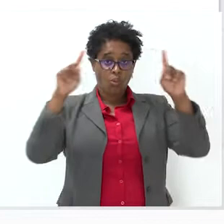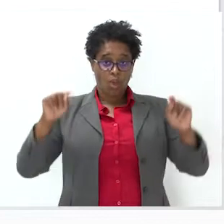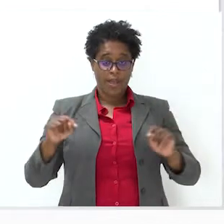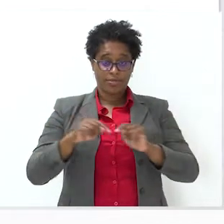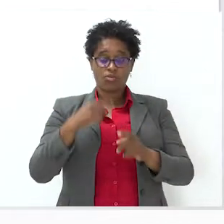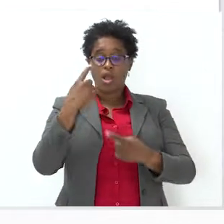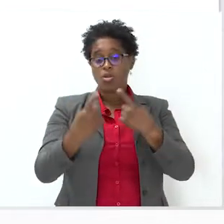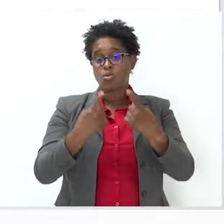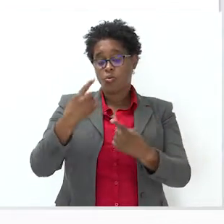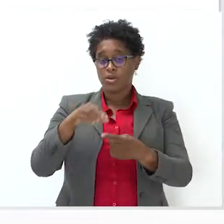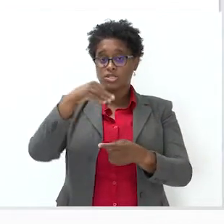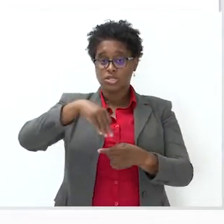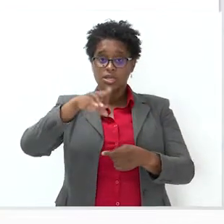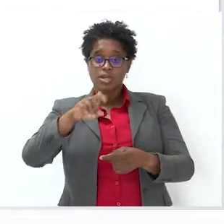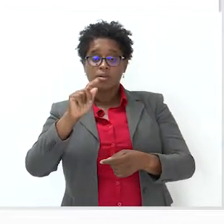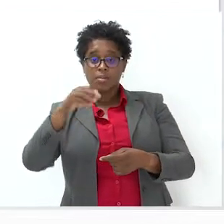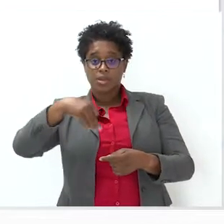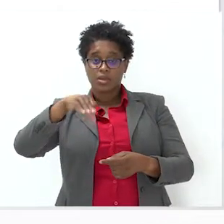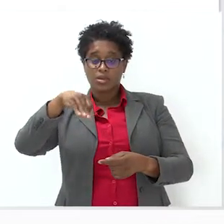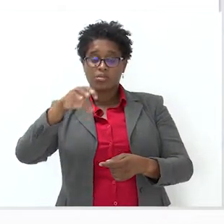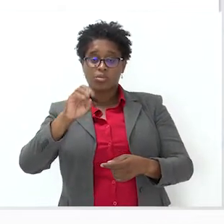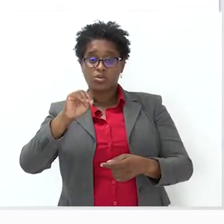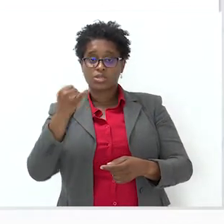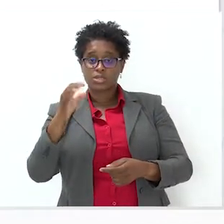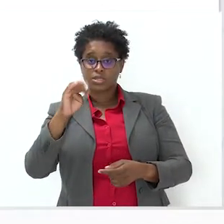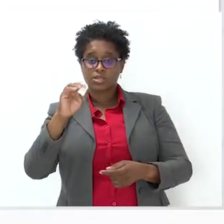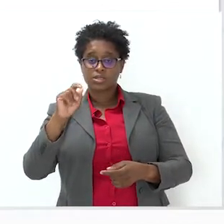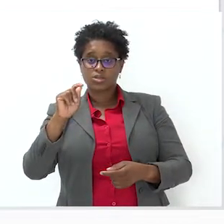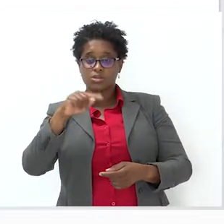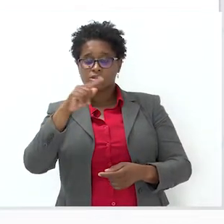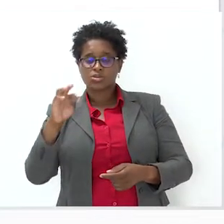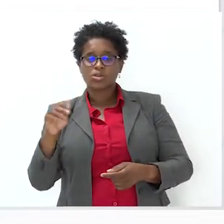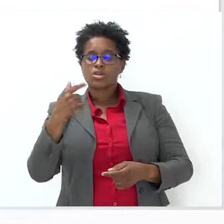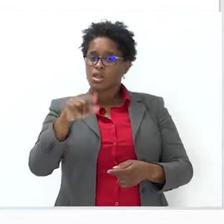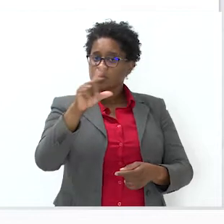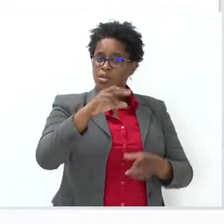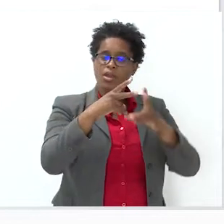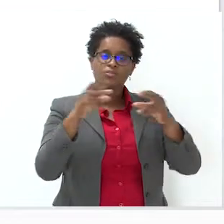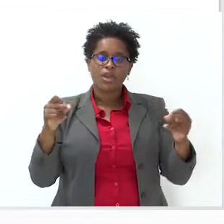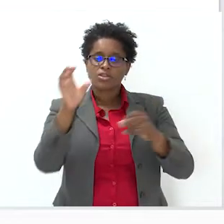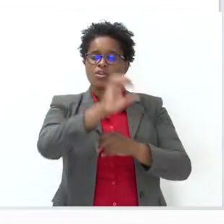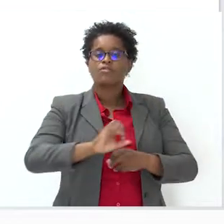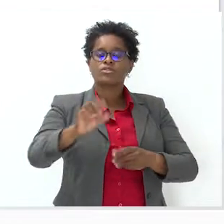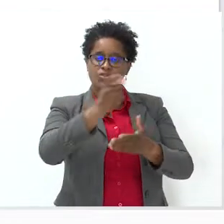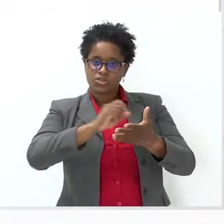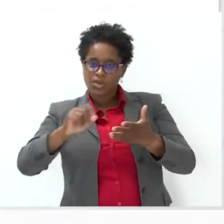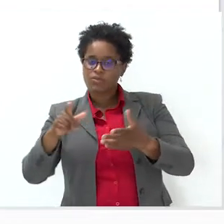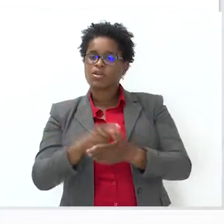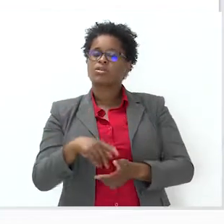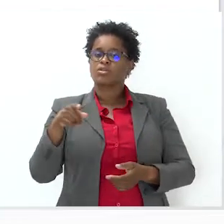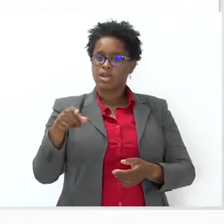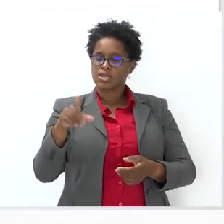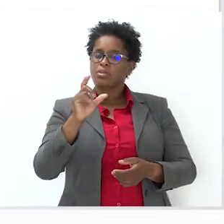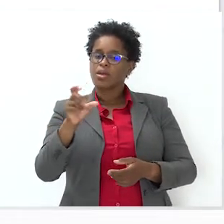com algumas preposições, então temos também as frases que vocês vão completar com